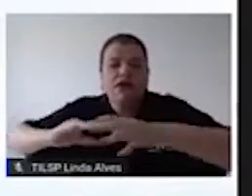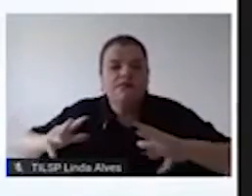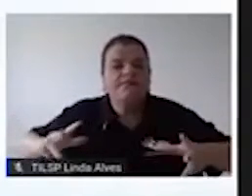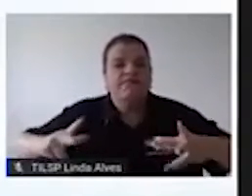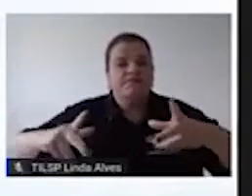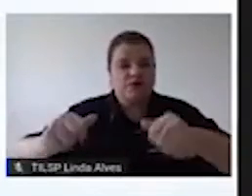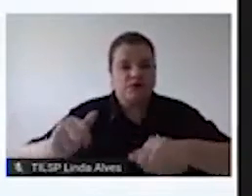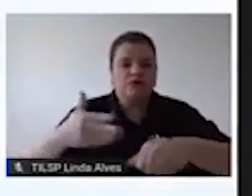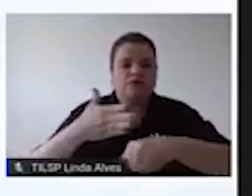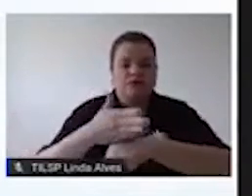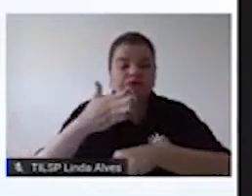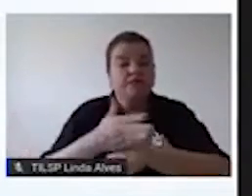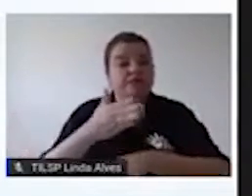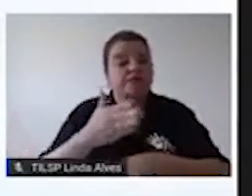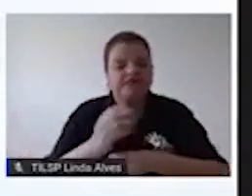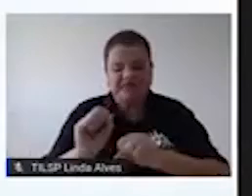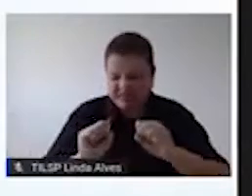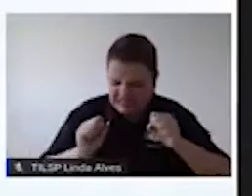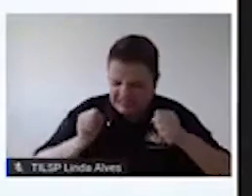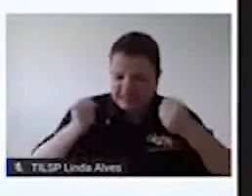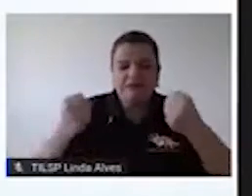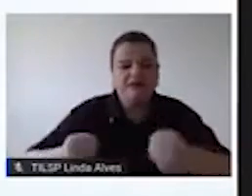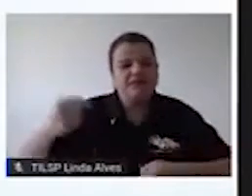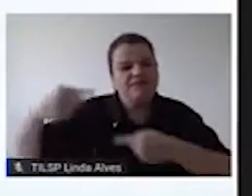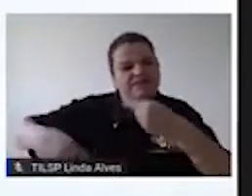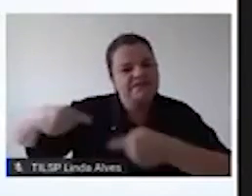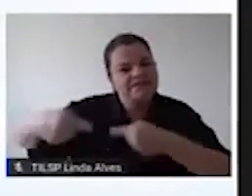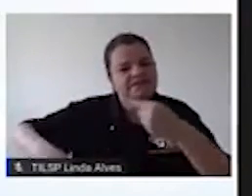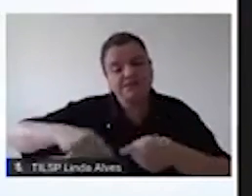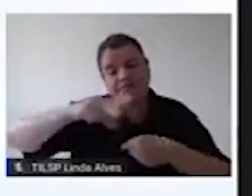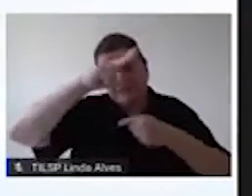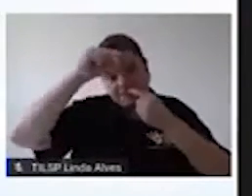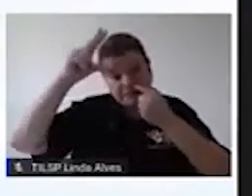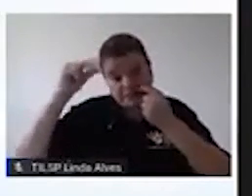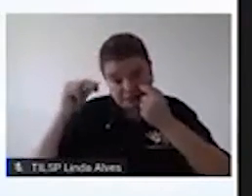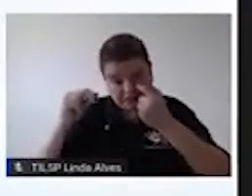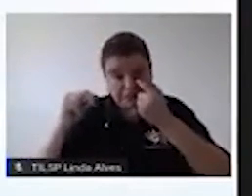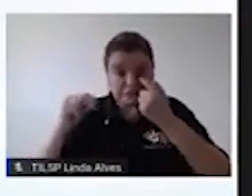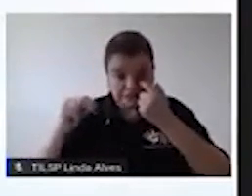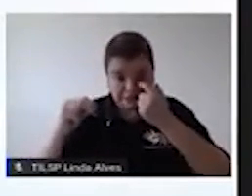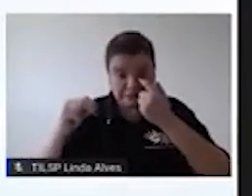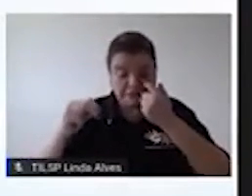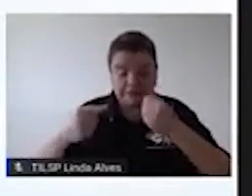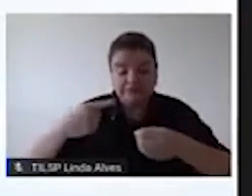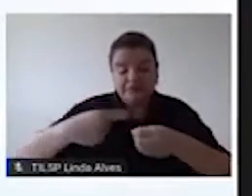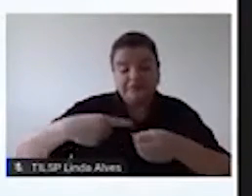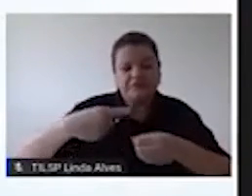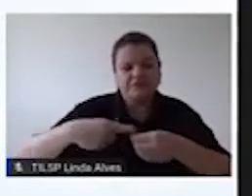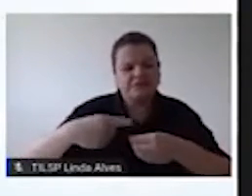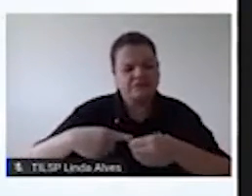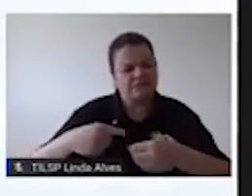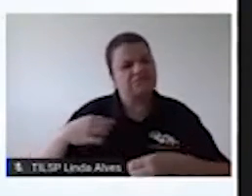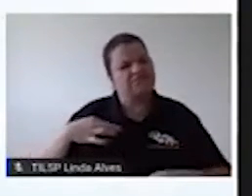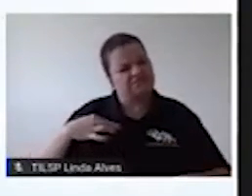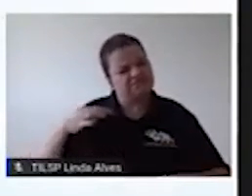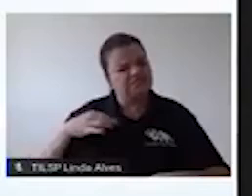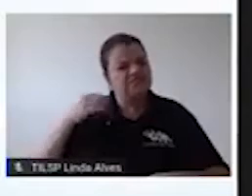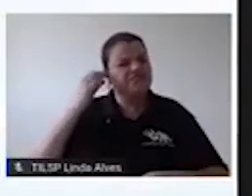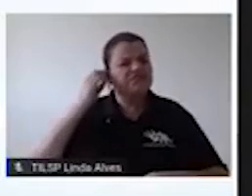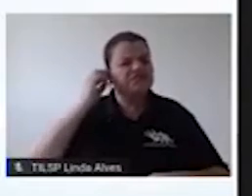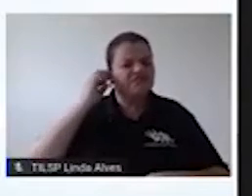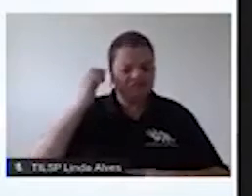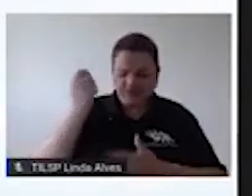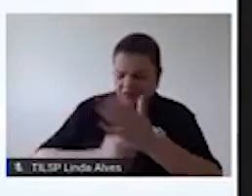que fizeram esse enfrentamento nas eleições municipais do nosso país, né, que colocaram à disposição, né, a